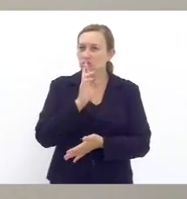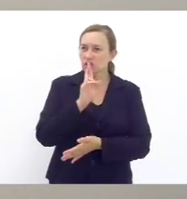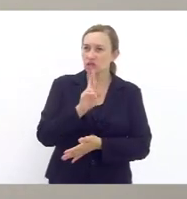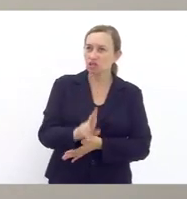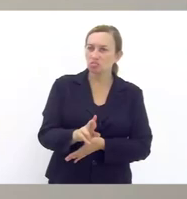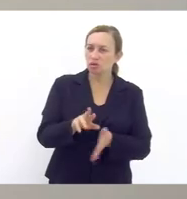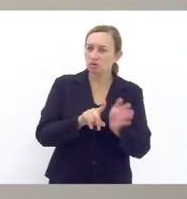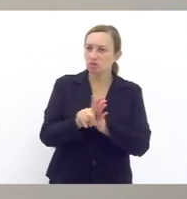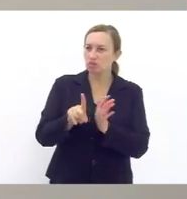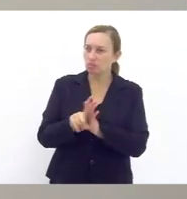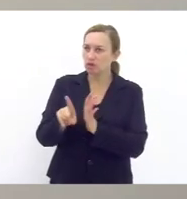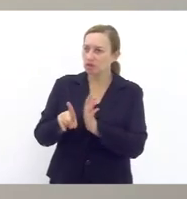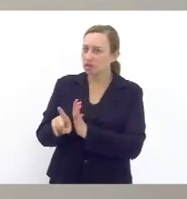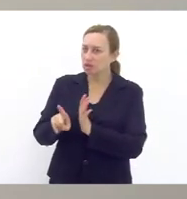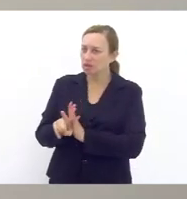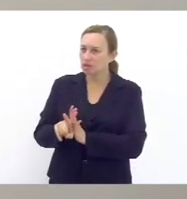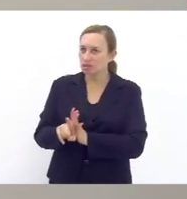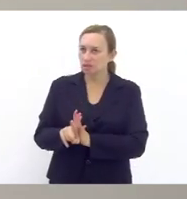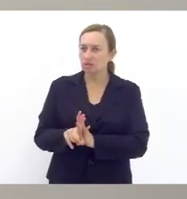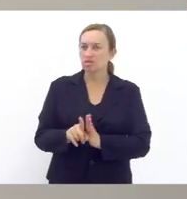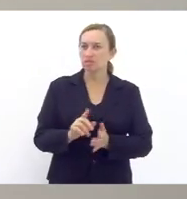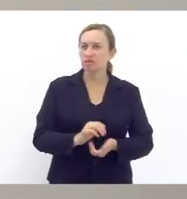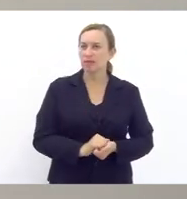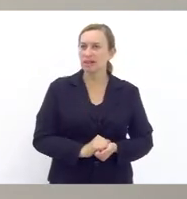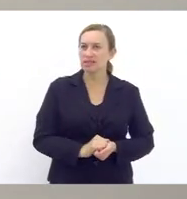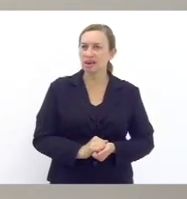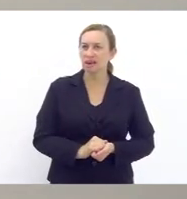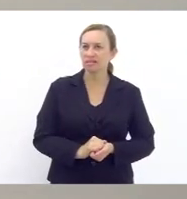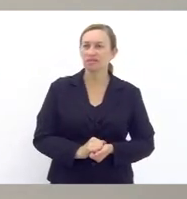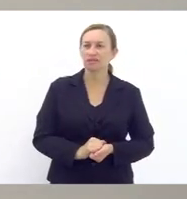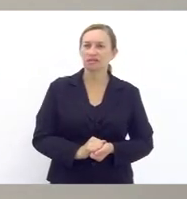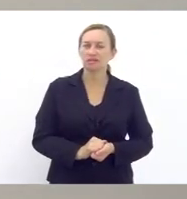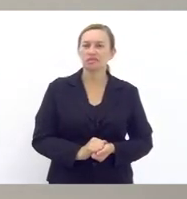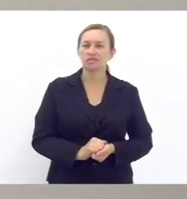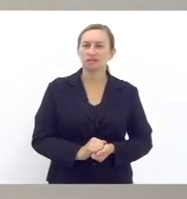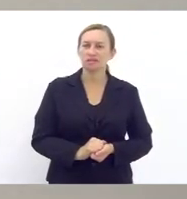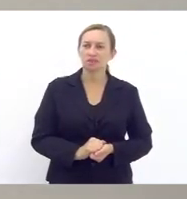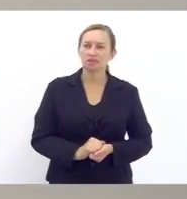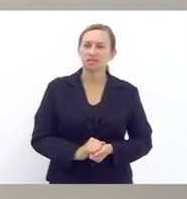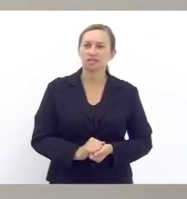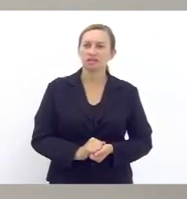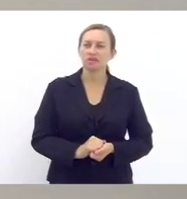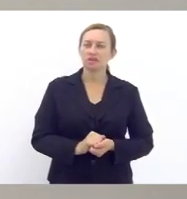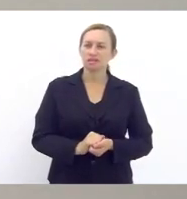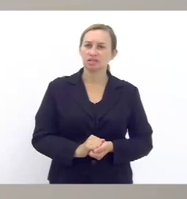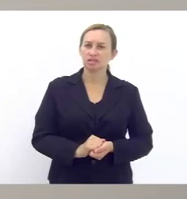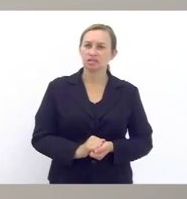não entendem da nossa da nossa audiência e algumas proposições direcionadas